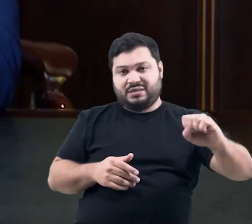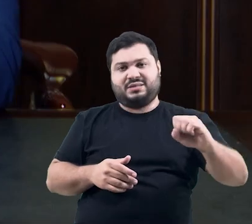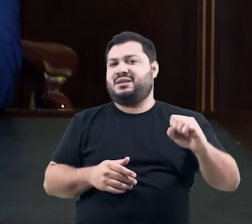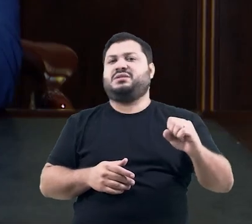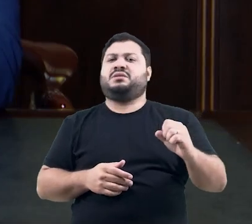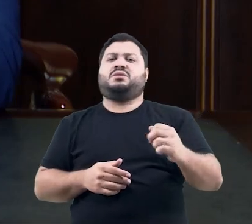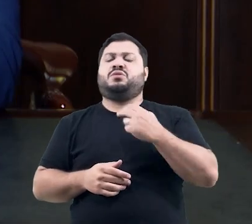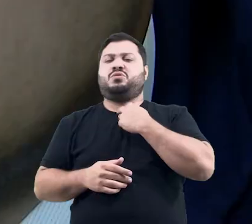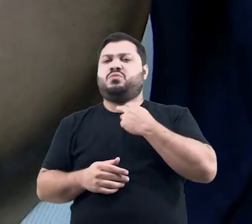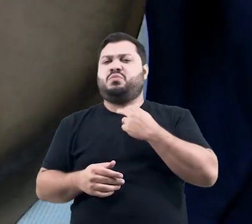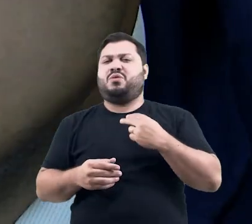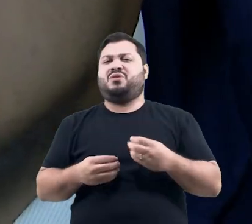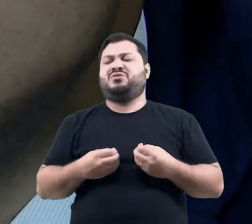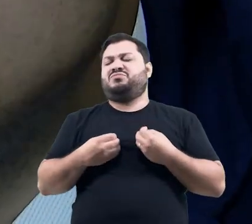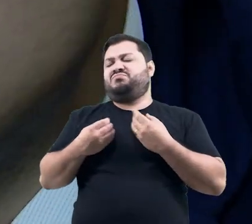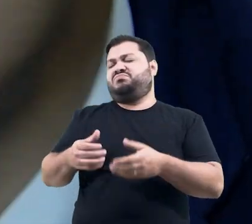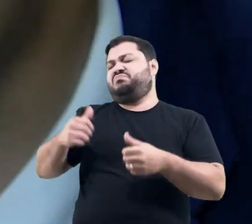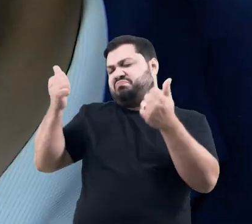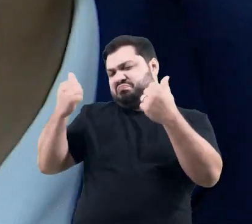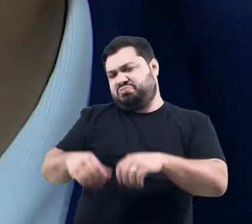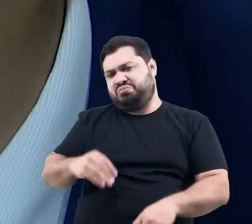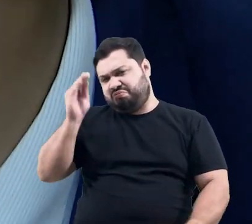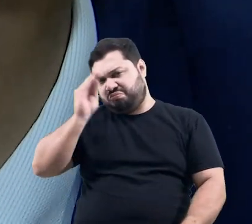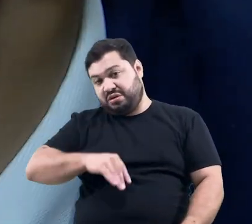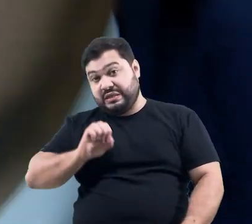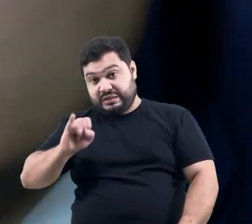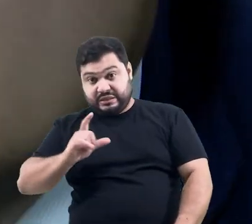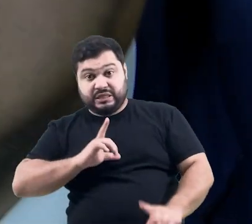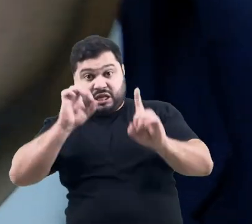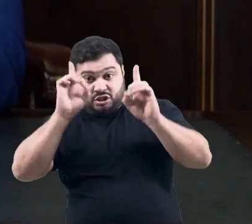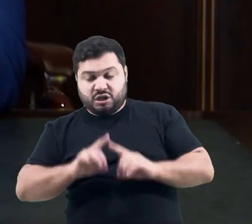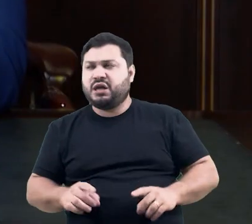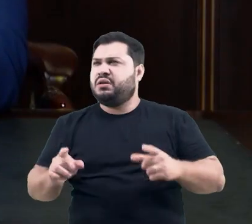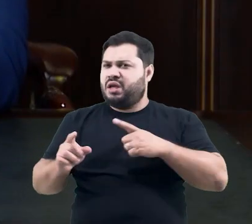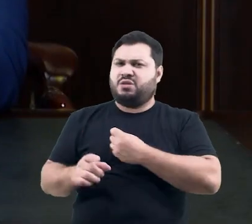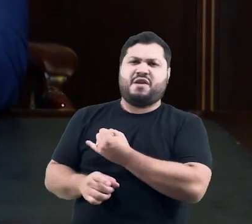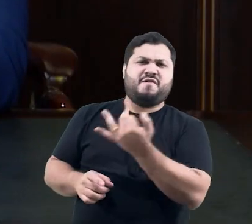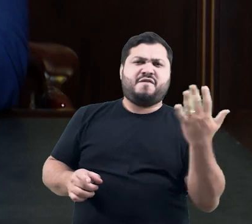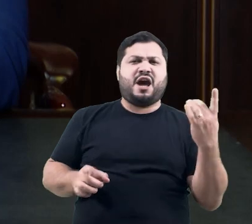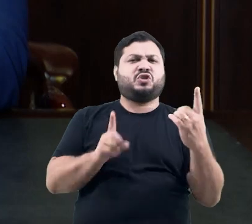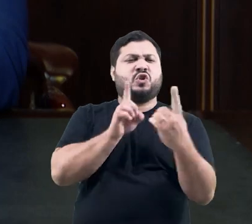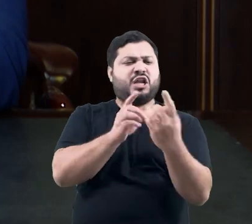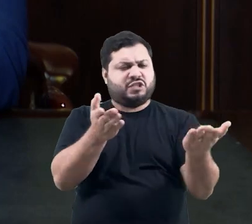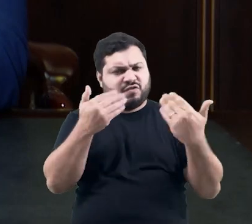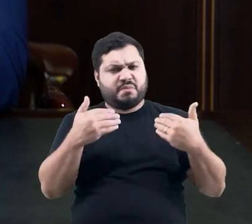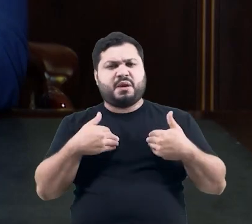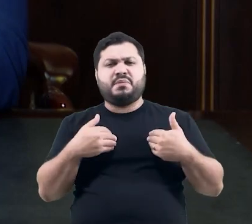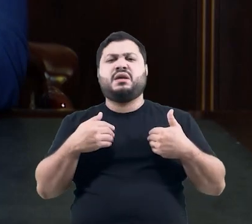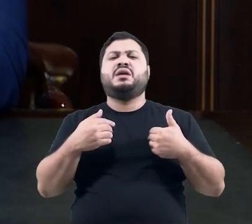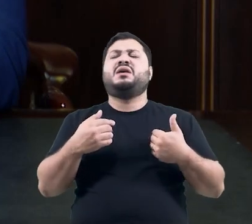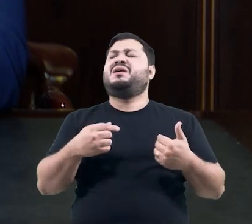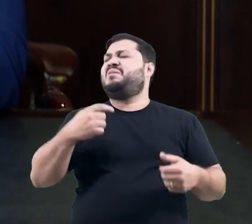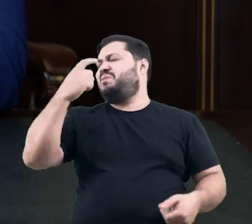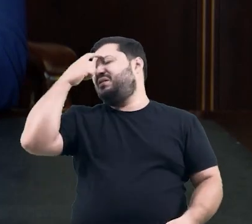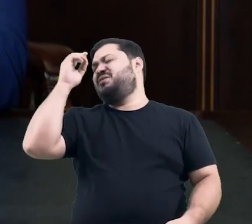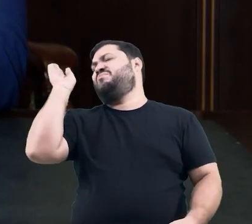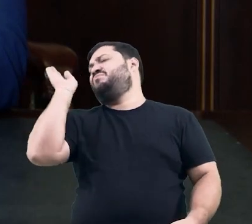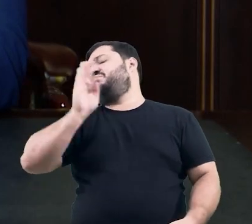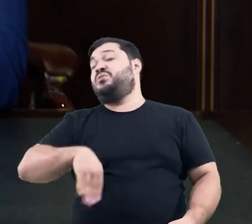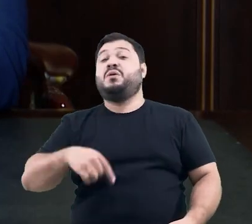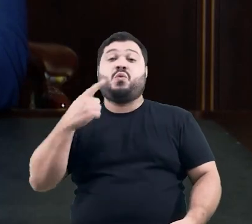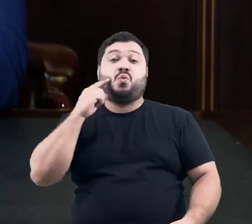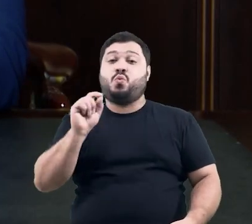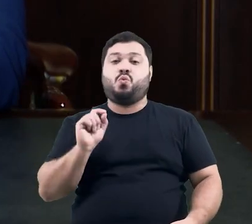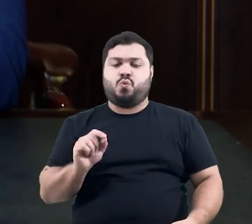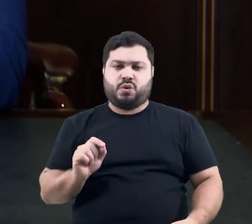pelo INSS não deveriam desanimar quem tem direito. Eu lido com muito caso que o cliente já chega para mim com